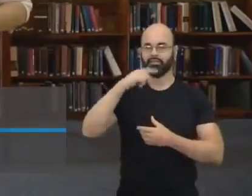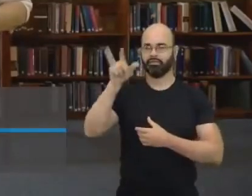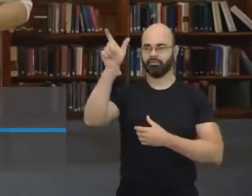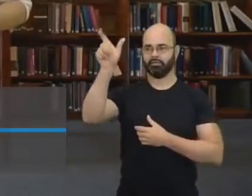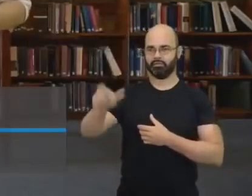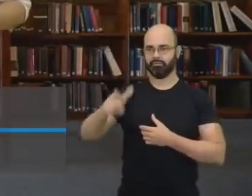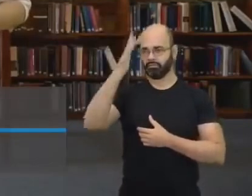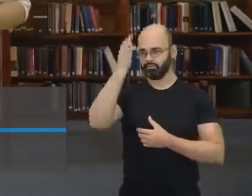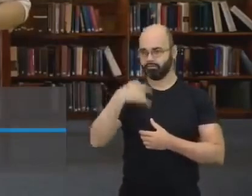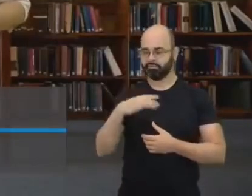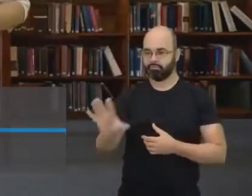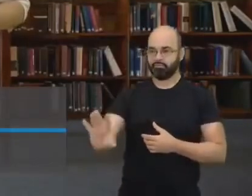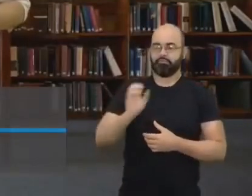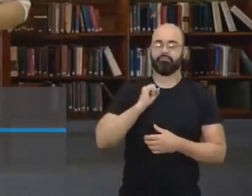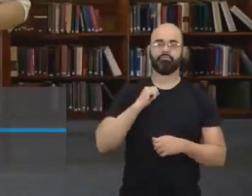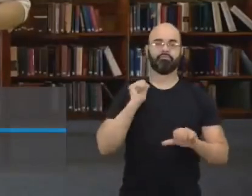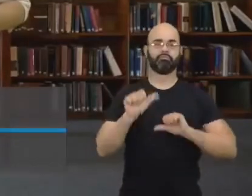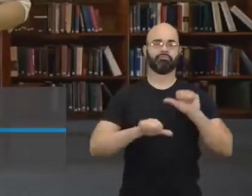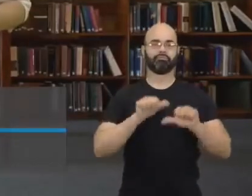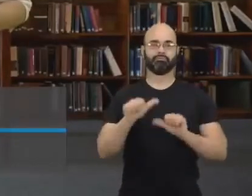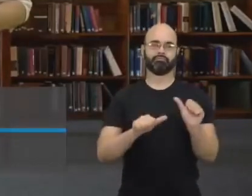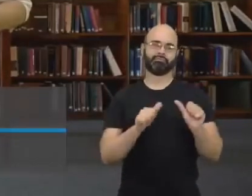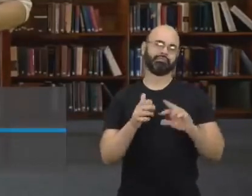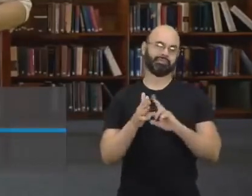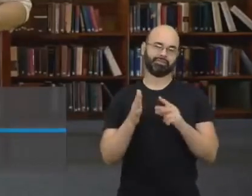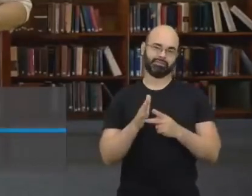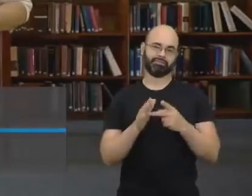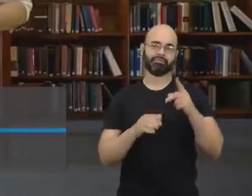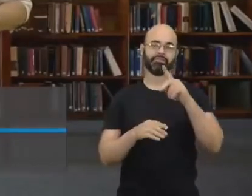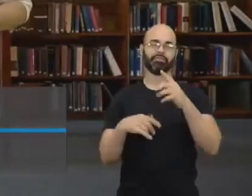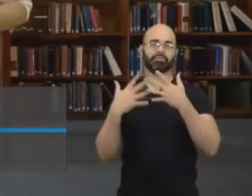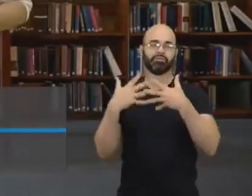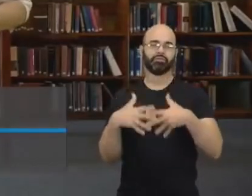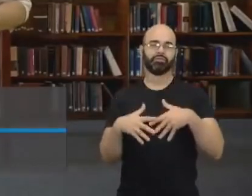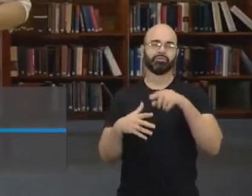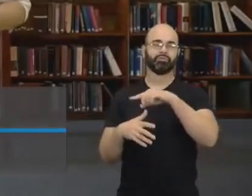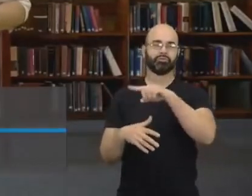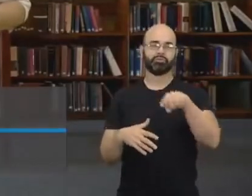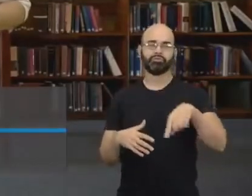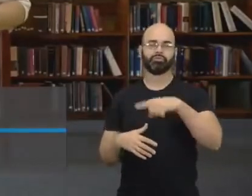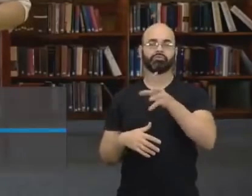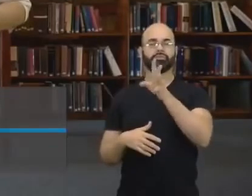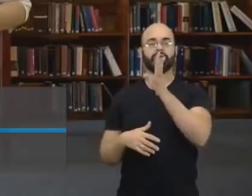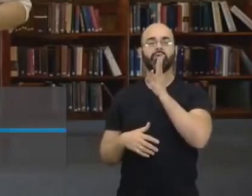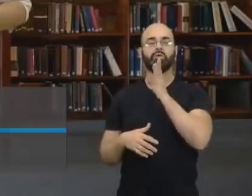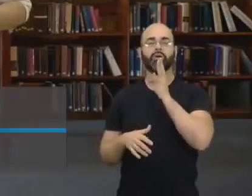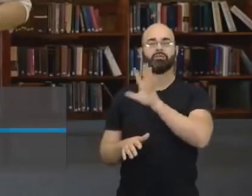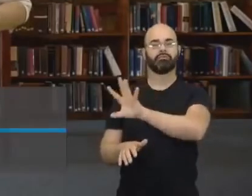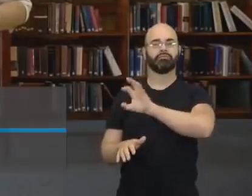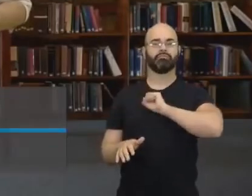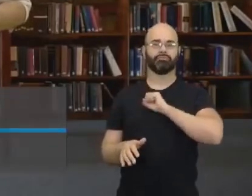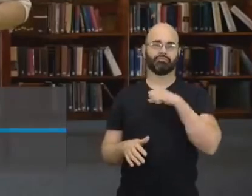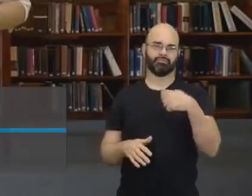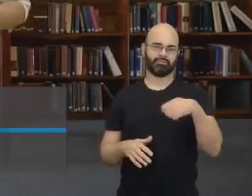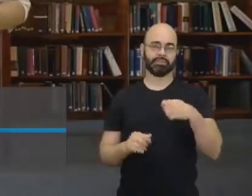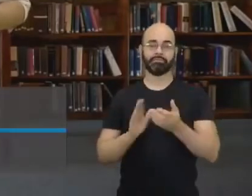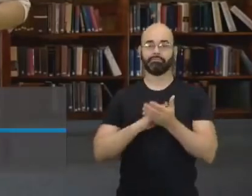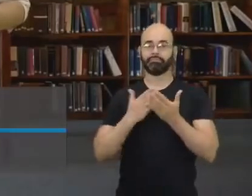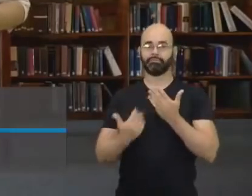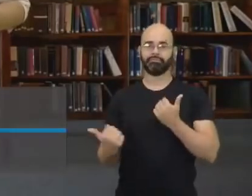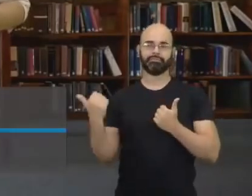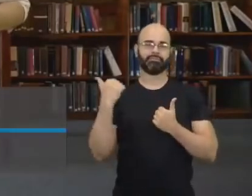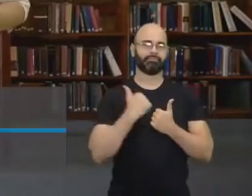fique condizente, você precisa ter uma noção das estruturas que ocorrem nesse universo. Então você, por exemplo, vai fazer um